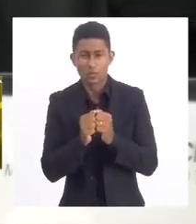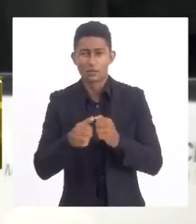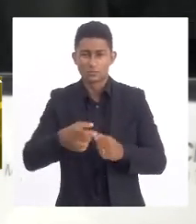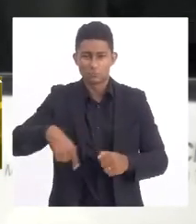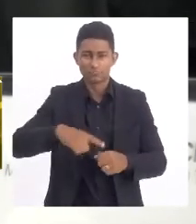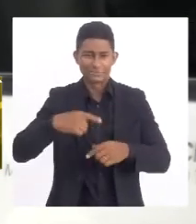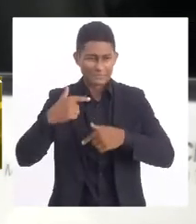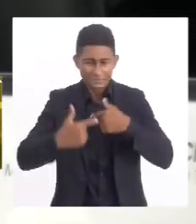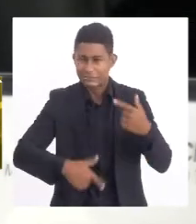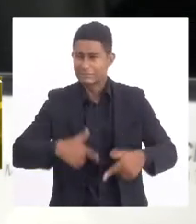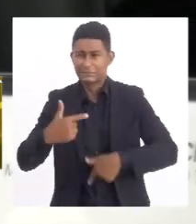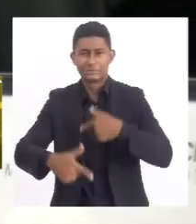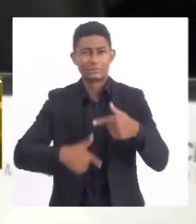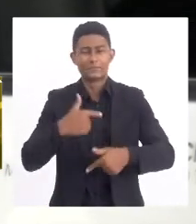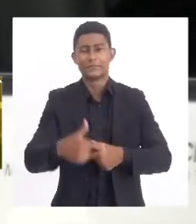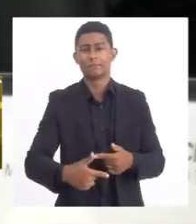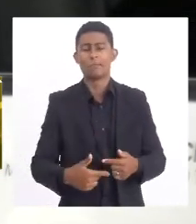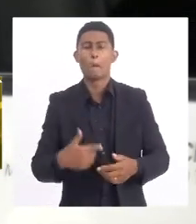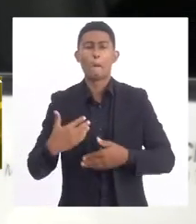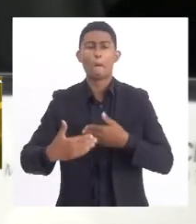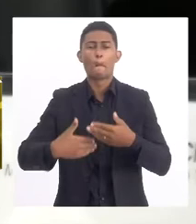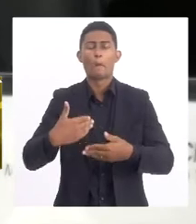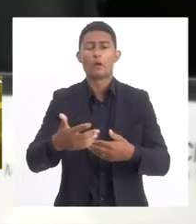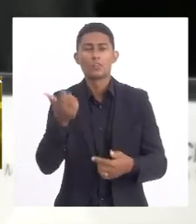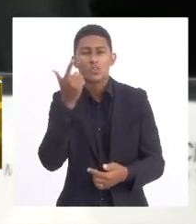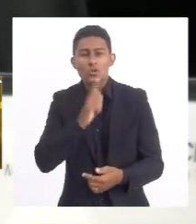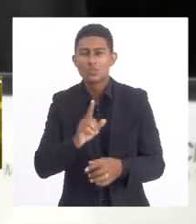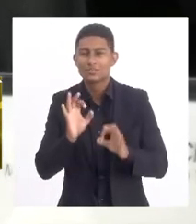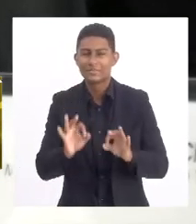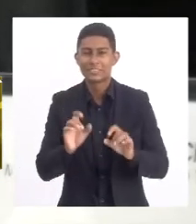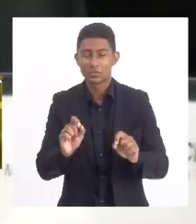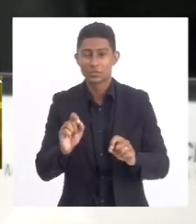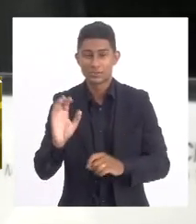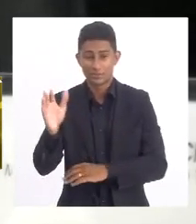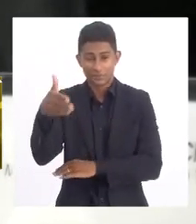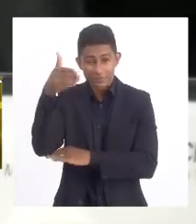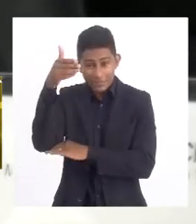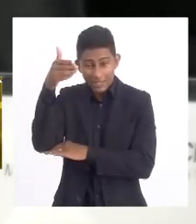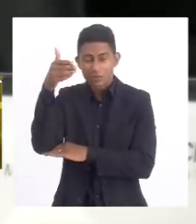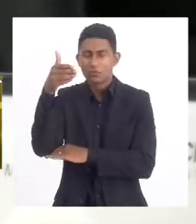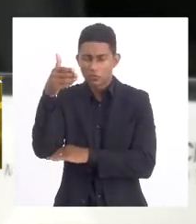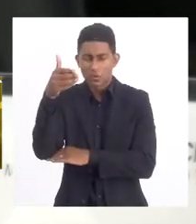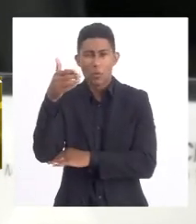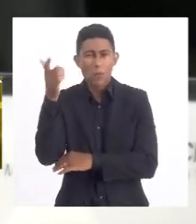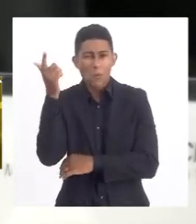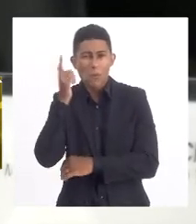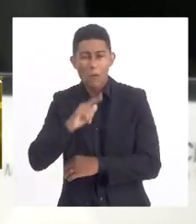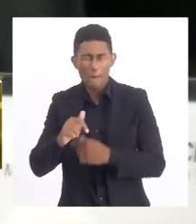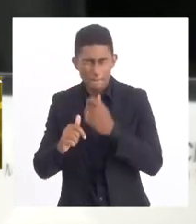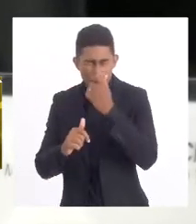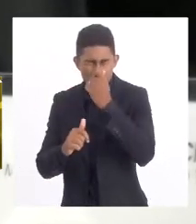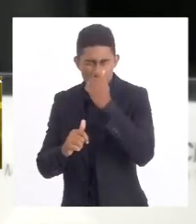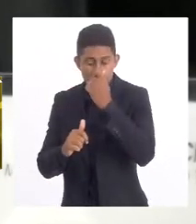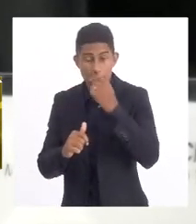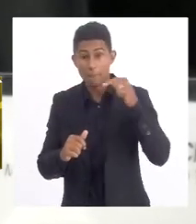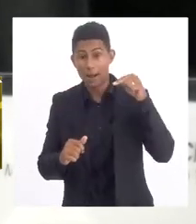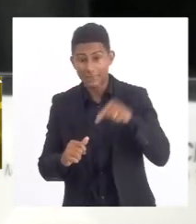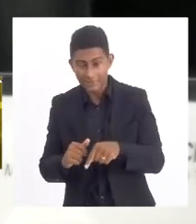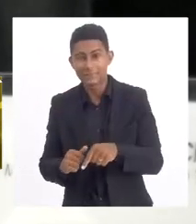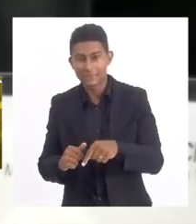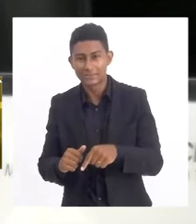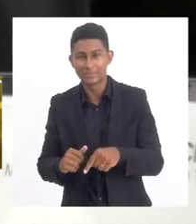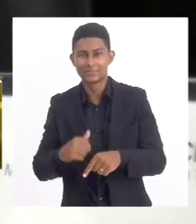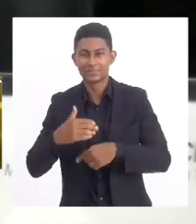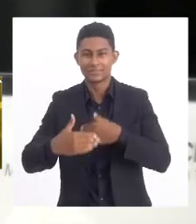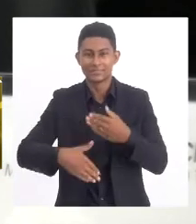nesse Destinos e esse trabalho combinou com a maior ocupação a Teresa da história do Rio de Janeiro no final do ano passado combinando com o